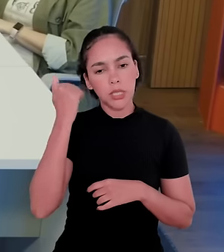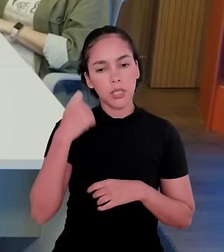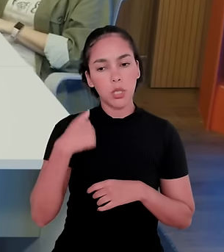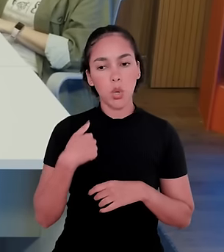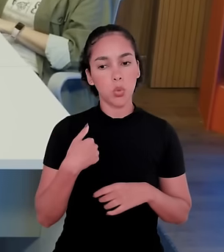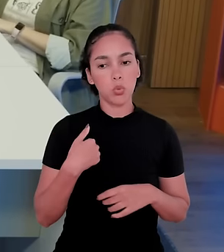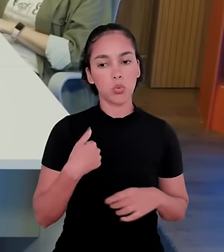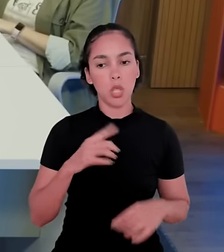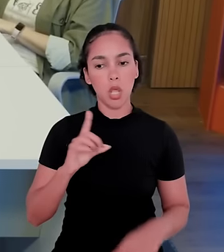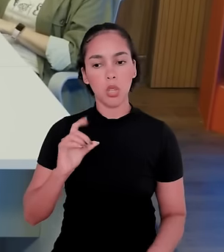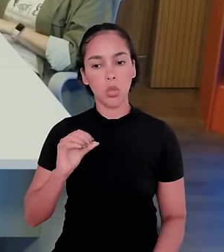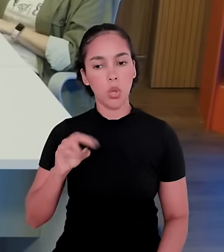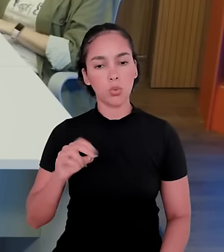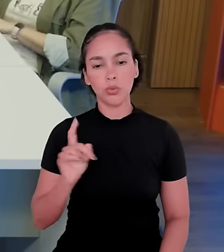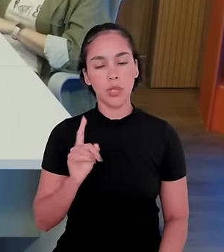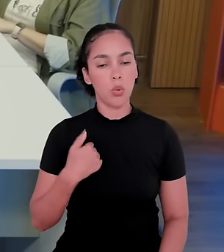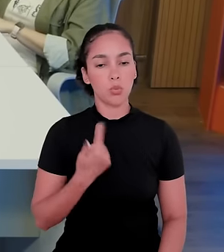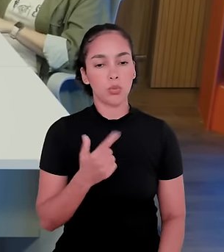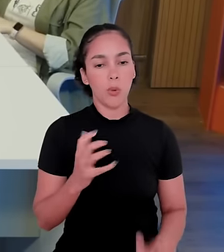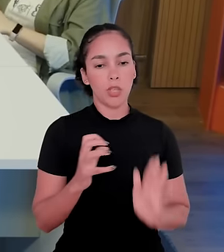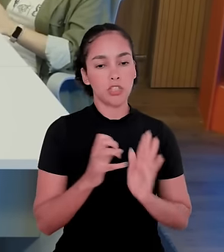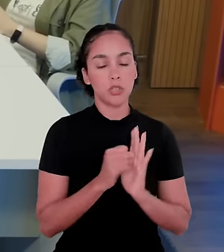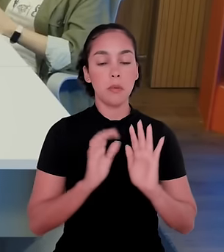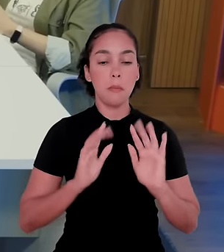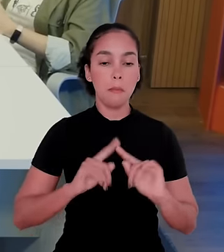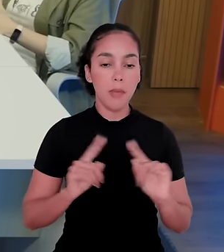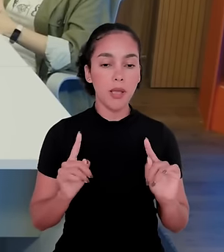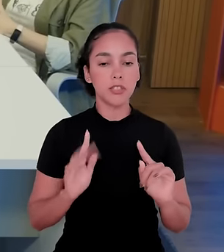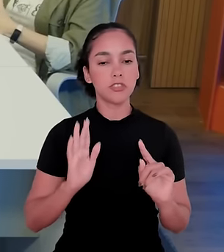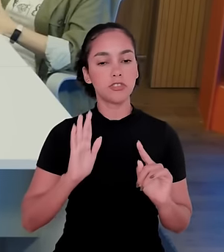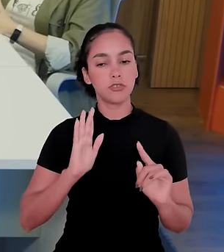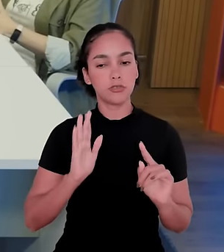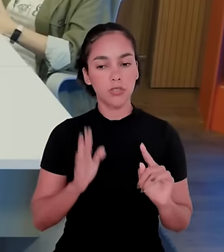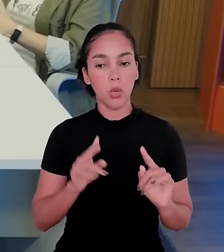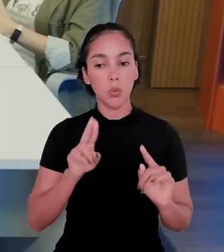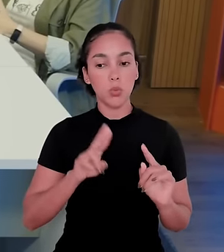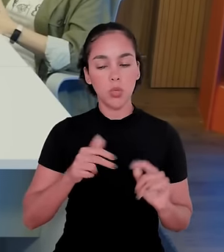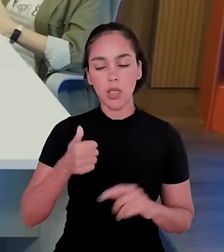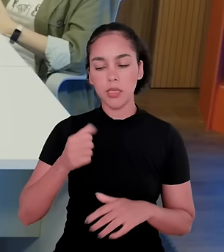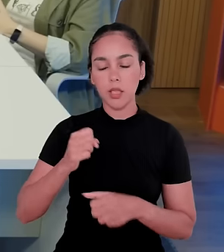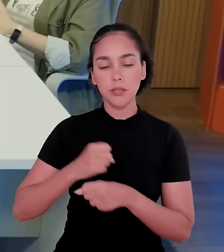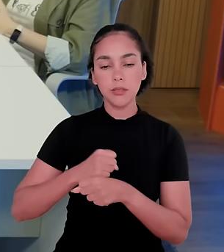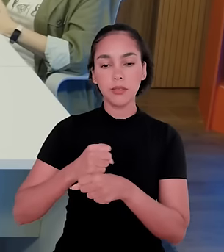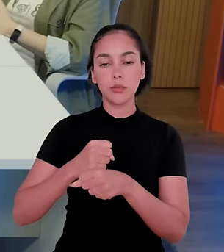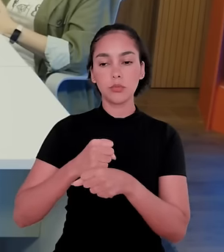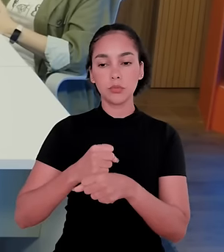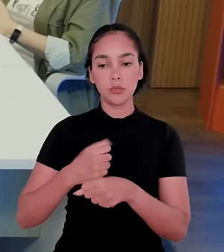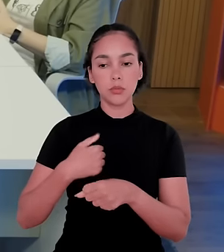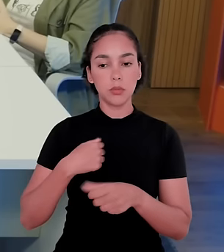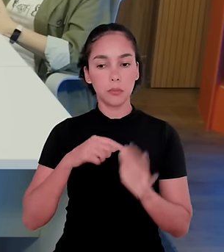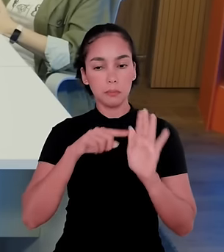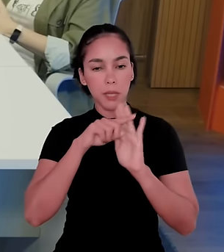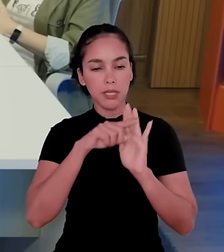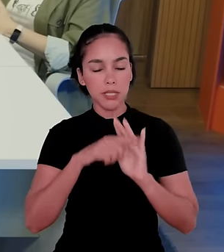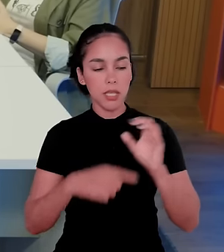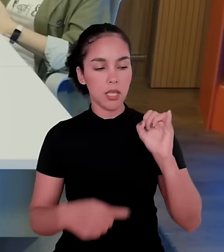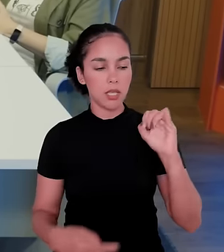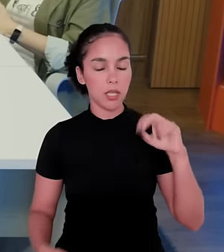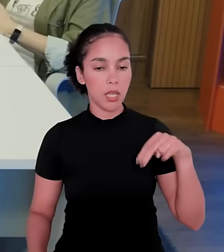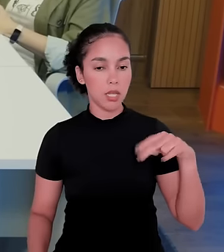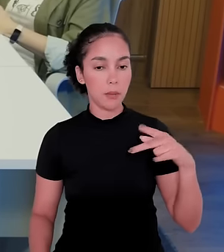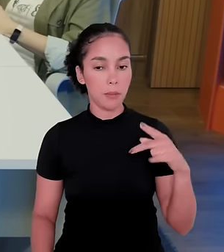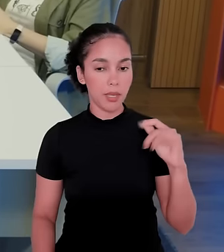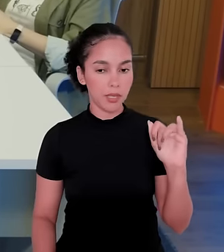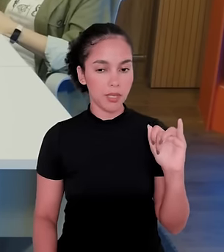não sou proprietário eu não tenho registro mas eu já né já uso há 10 anos e eu fiz a pesquisa no inp ele não